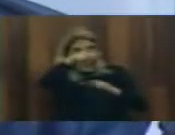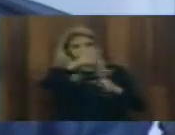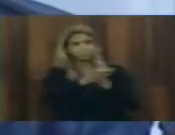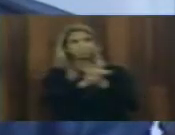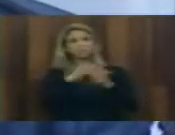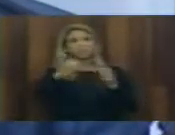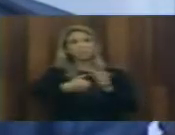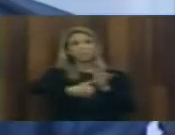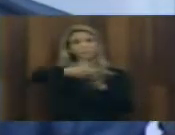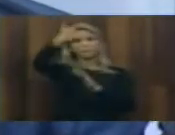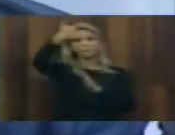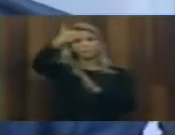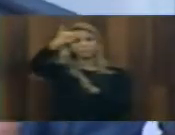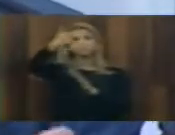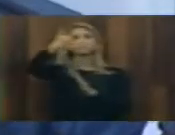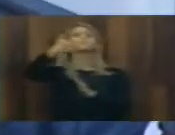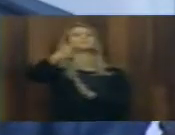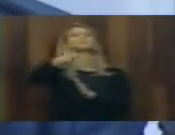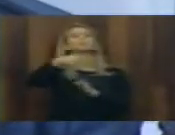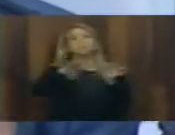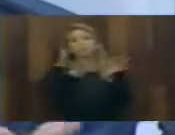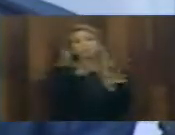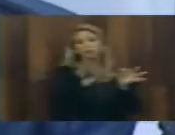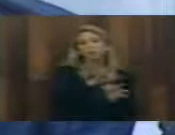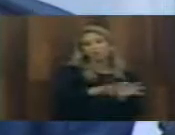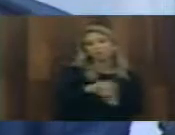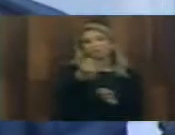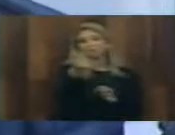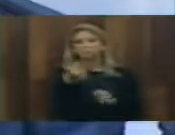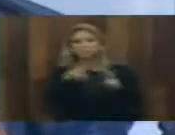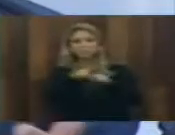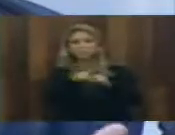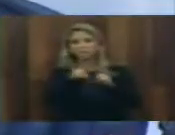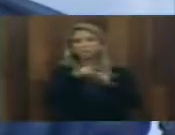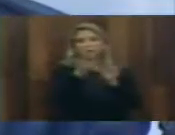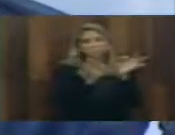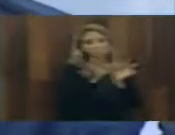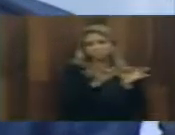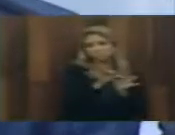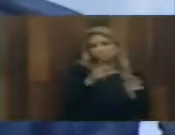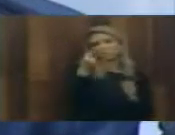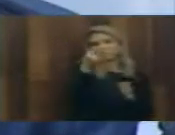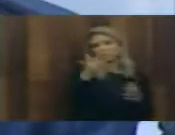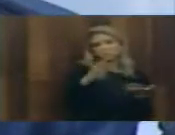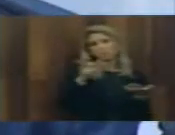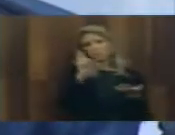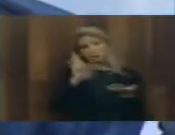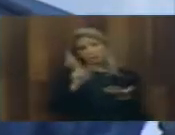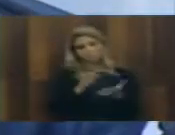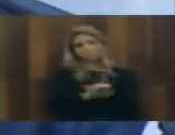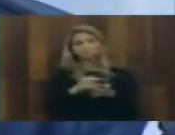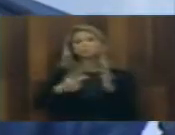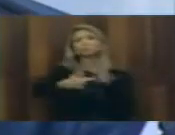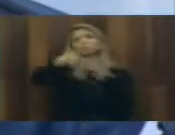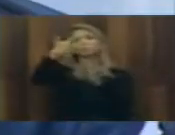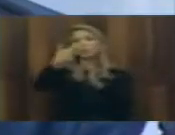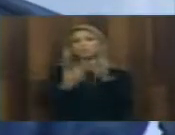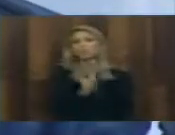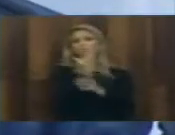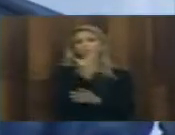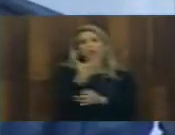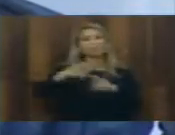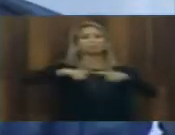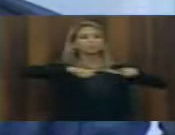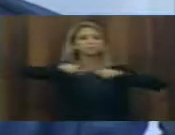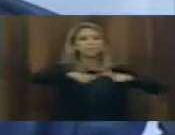1, o programa plurianual, a lei de diretrizes orçamentárias, não é o caso. 2, criação de cargos e aumento